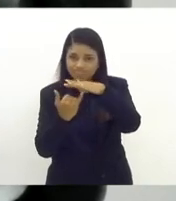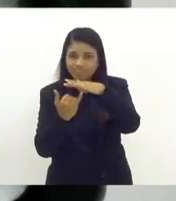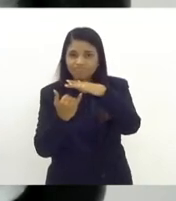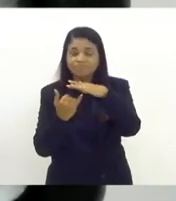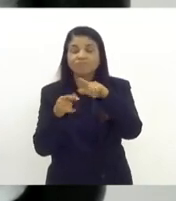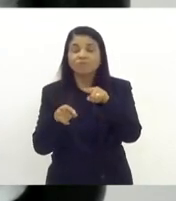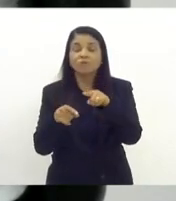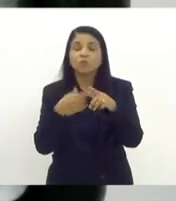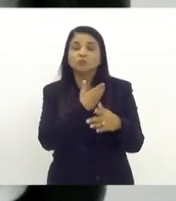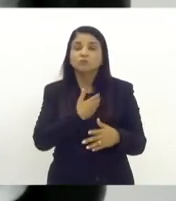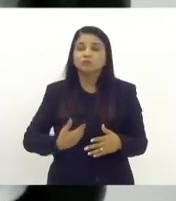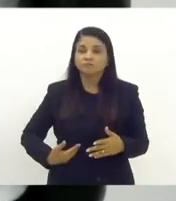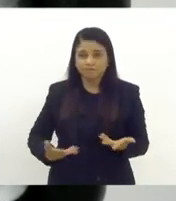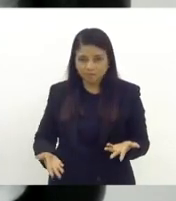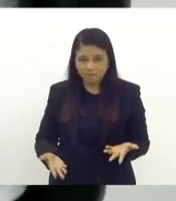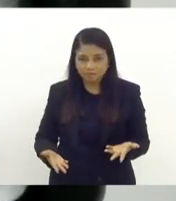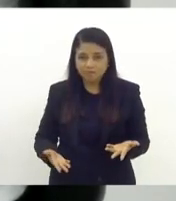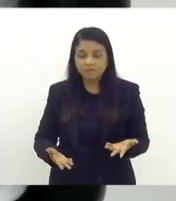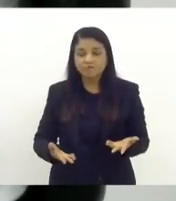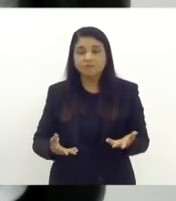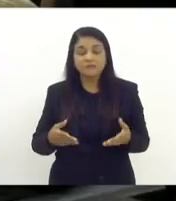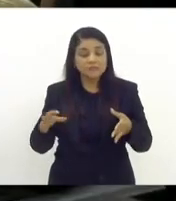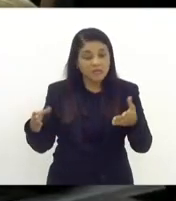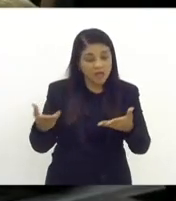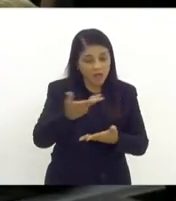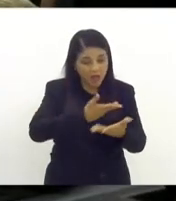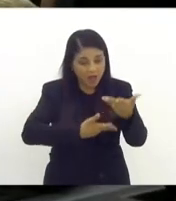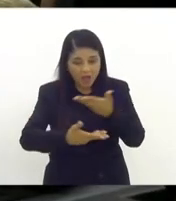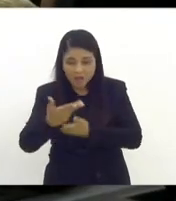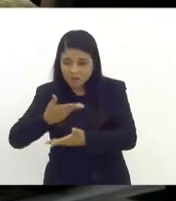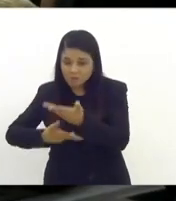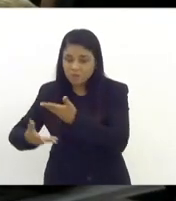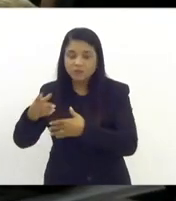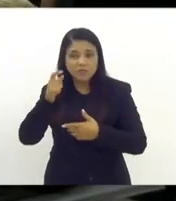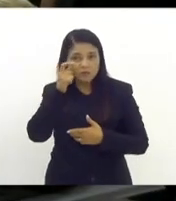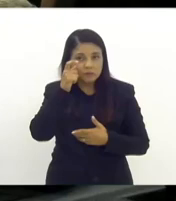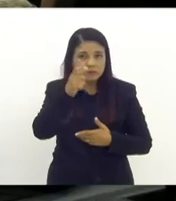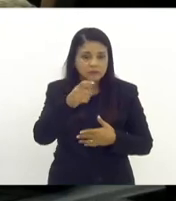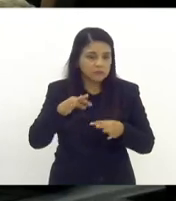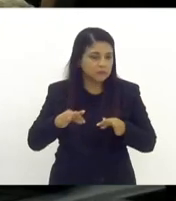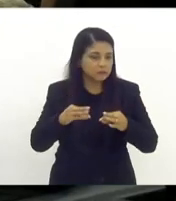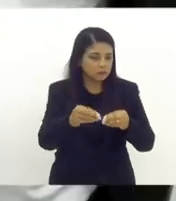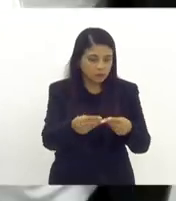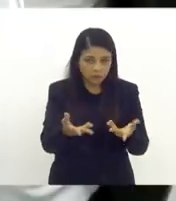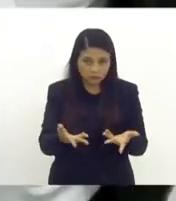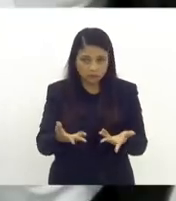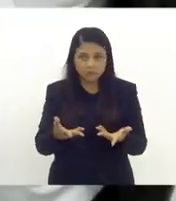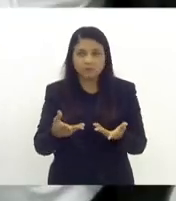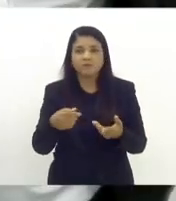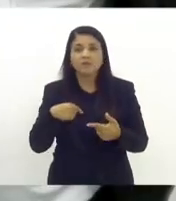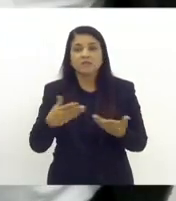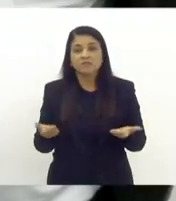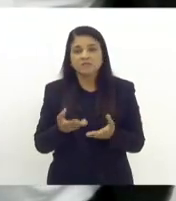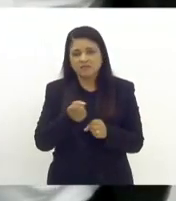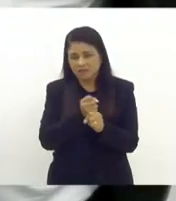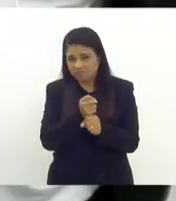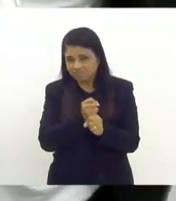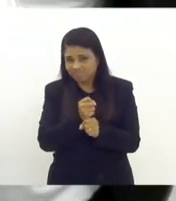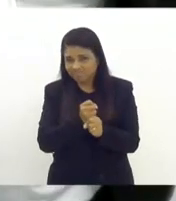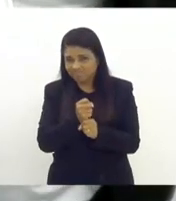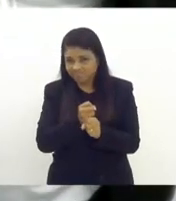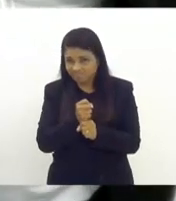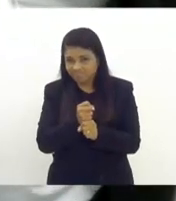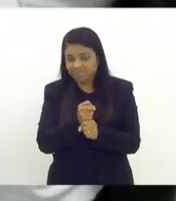harmonia que eu falei exatamente harmonizar todos os interesses Exatamente esse ano por exemplo a gente ainda teve apesar de disso